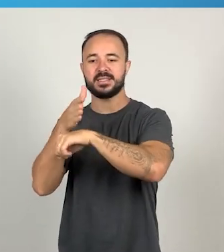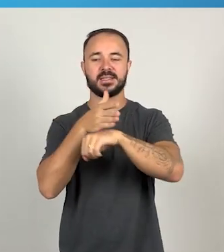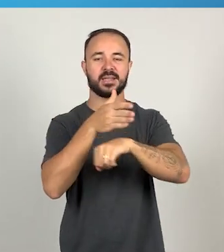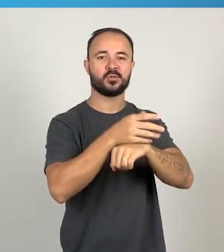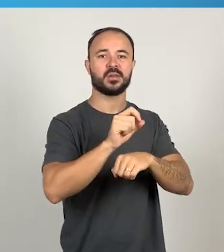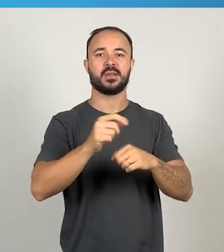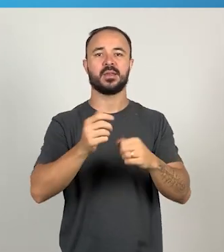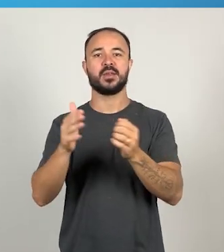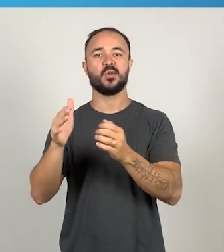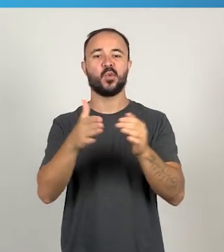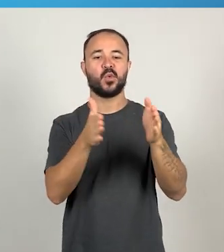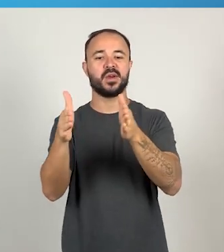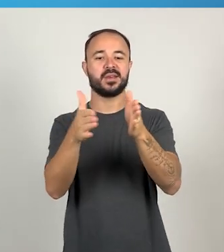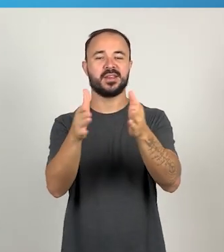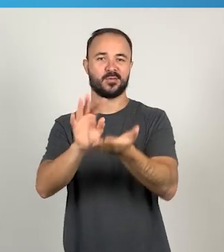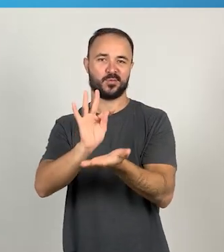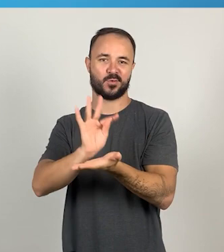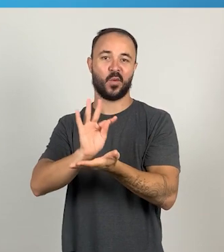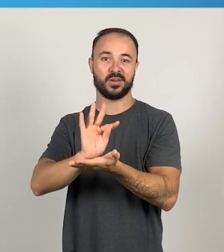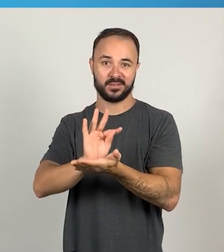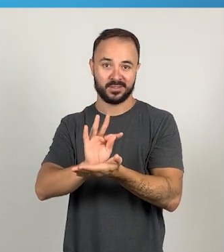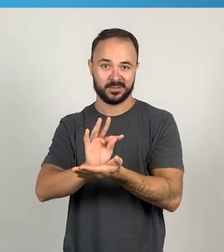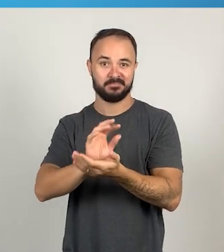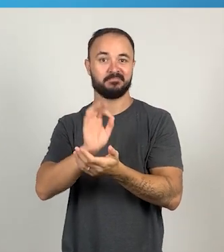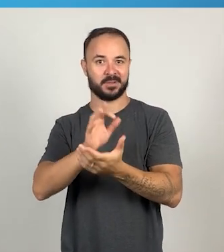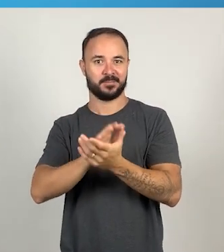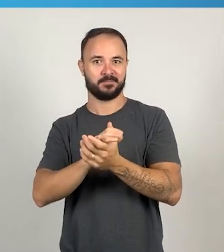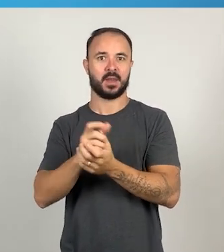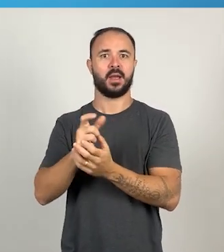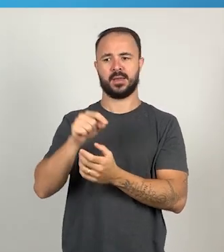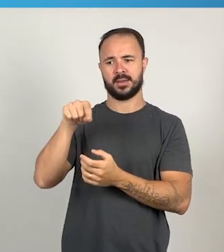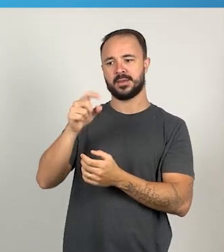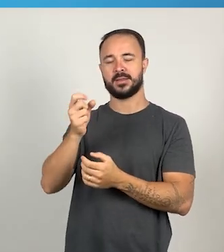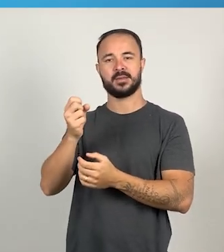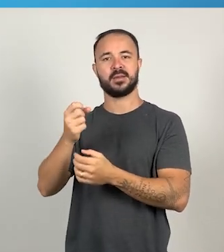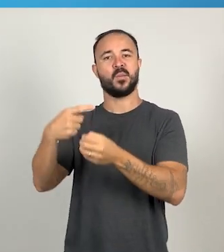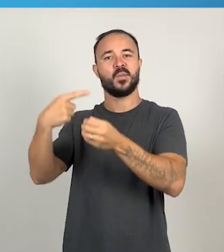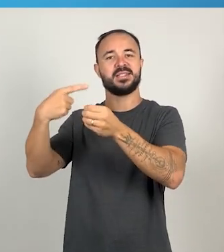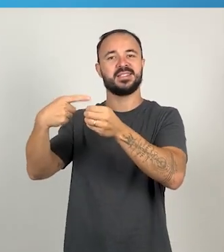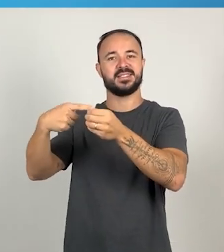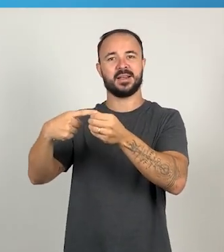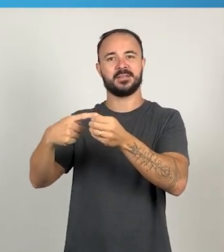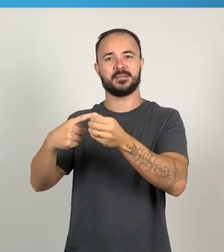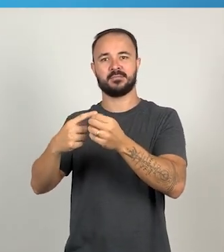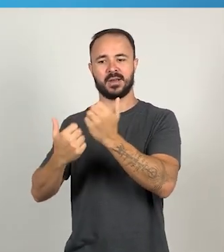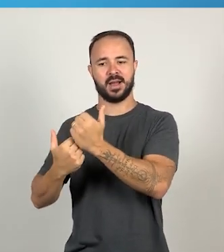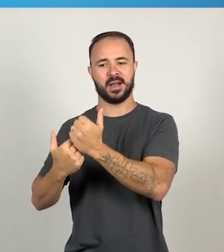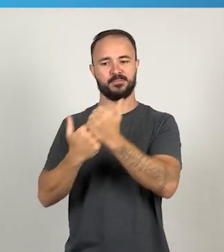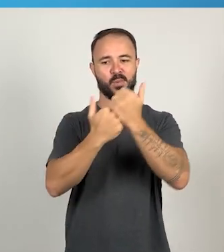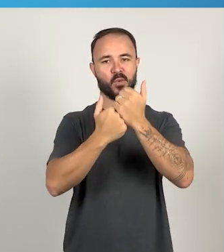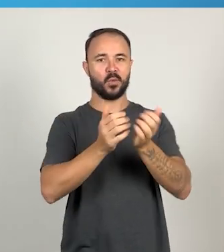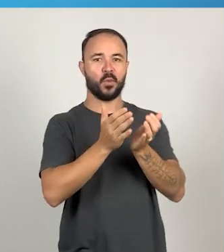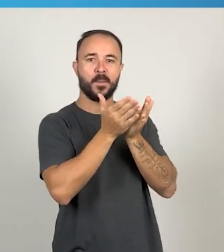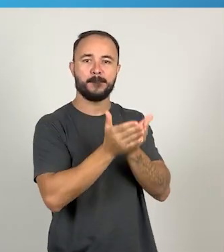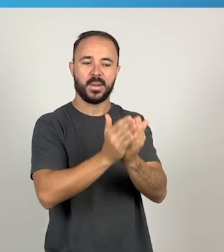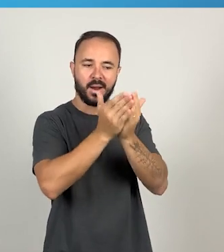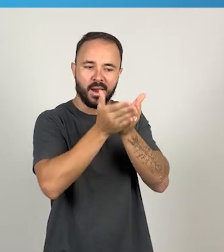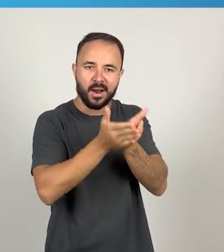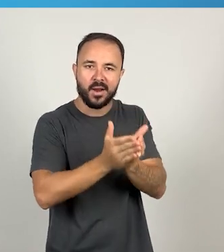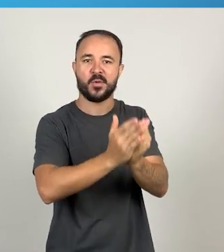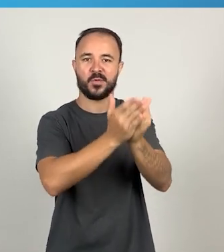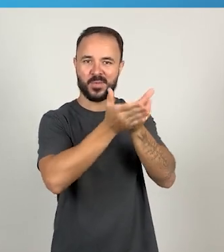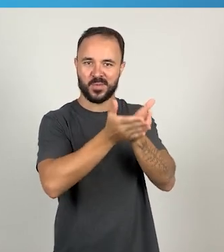ser ponto de apoio a quem navegava pela região, né? Quem navegava pela região, além